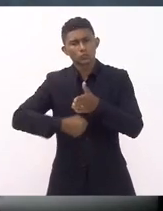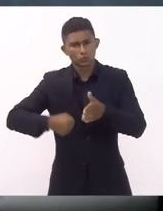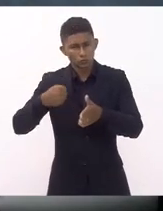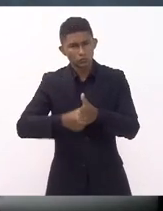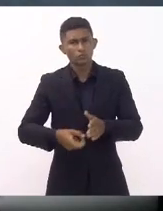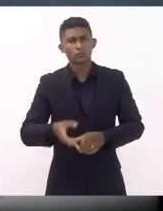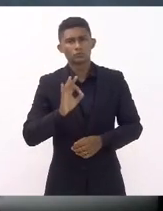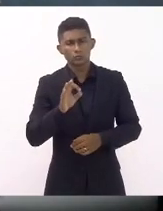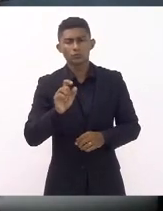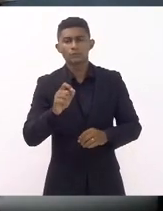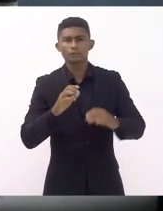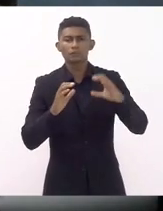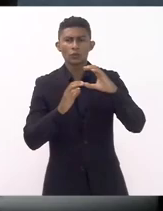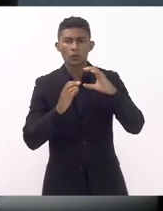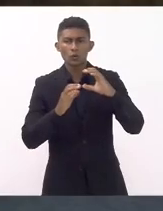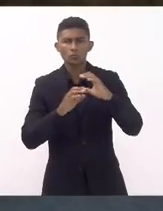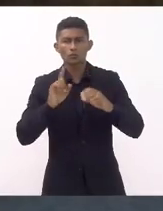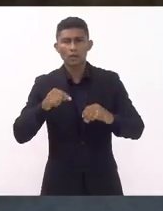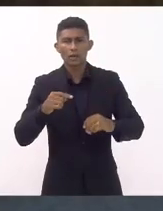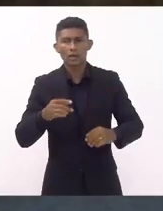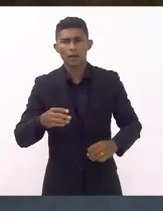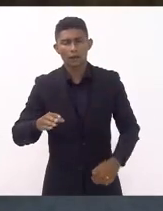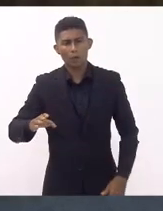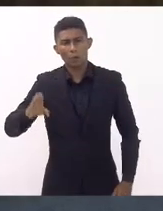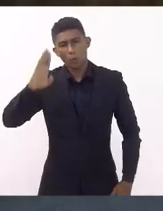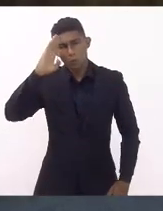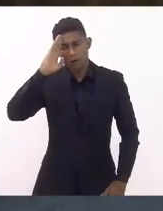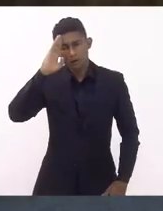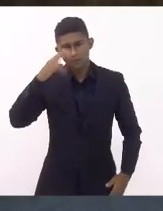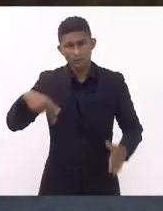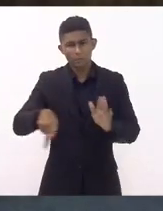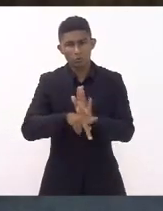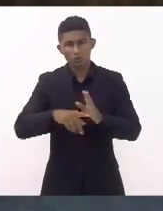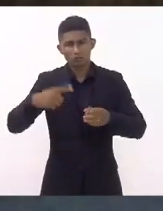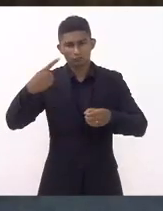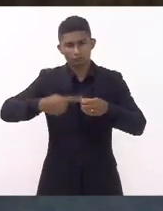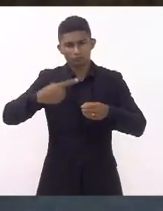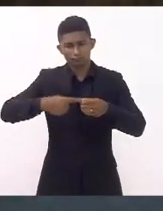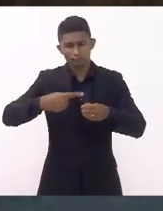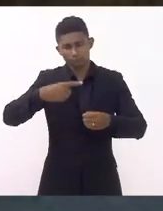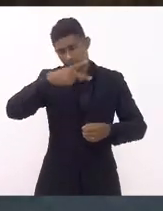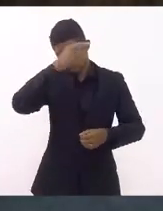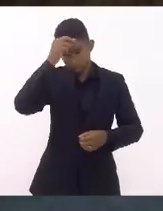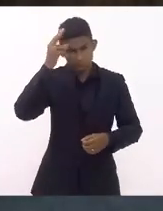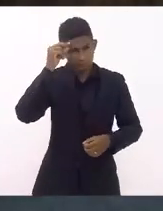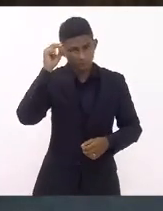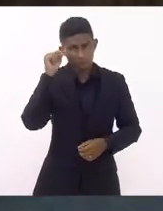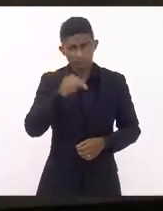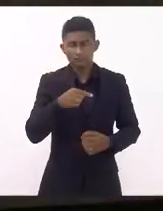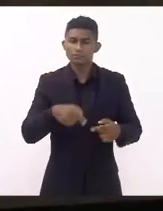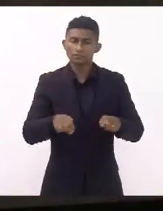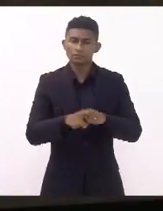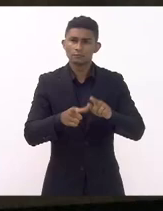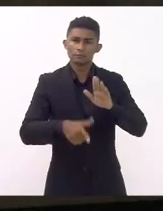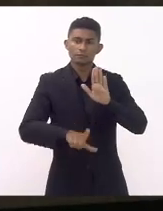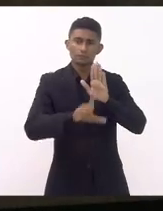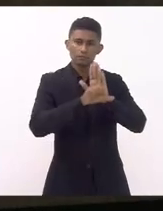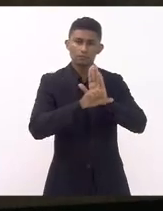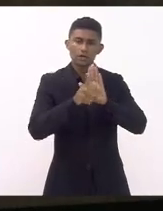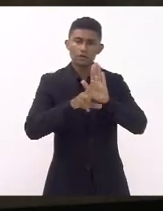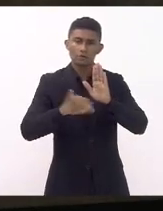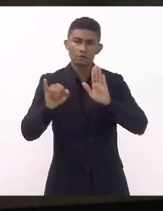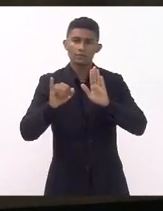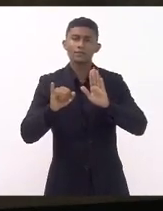no âmbito do concurso da Guarda Municipal, deputada Marta, que também, fruto dessa lei, também vai propiciar,